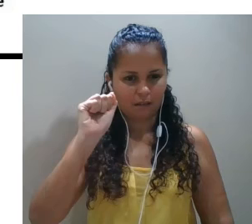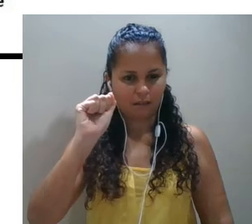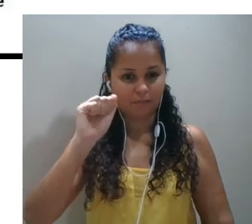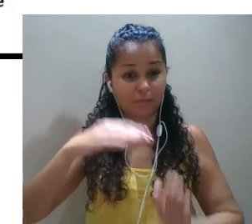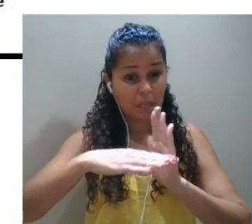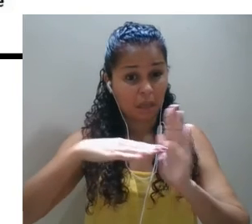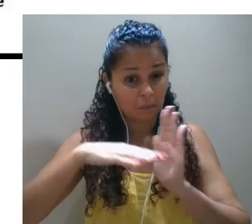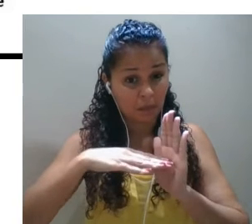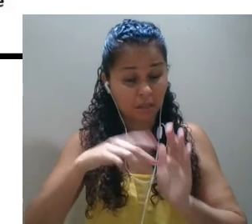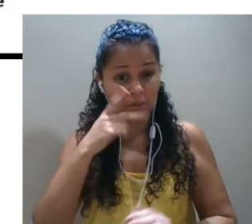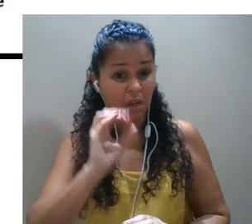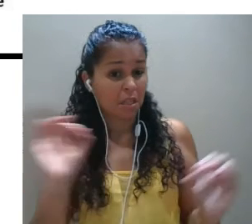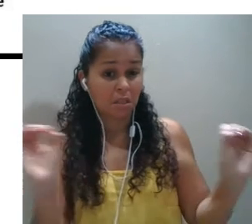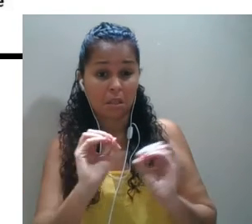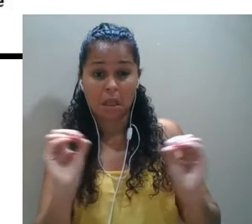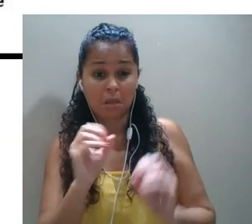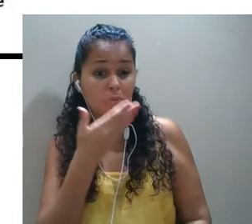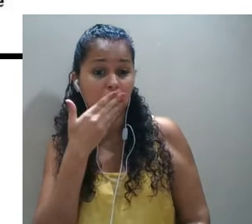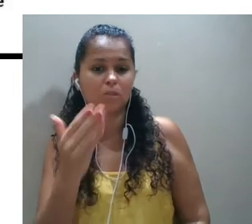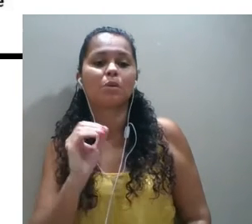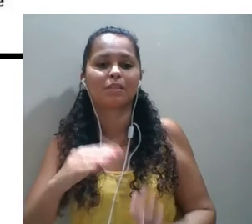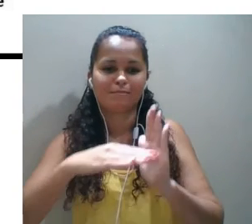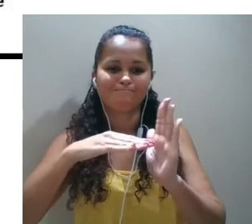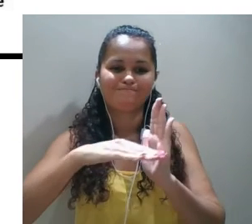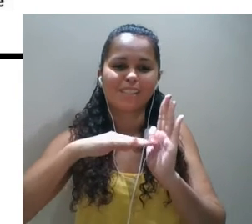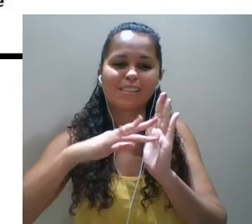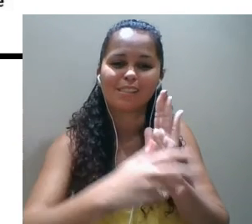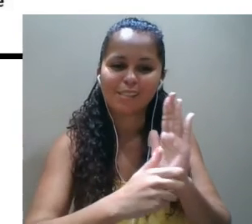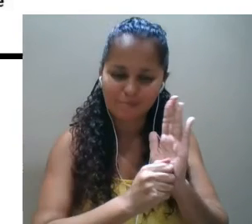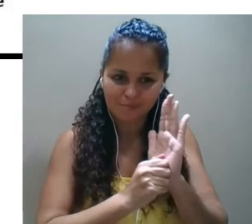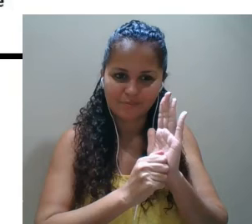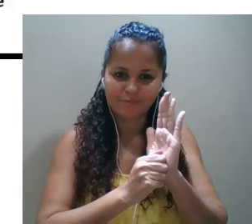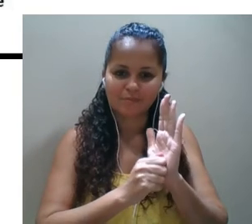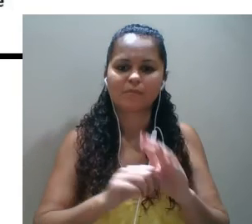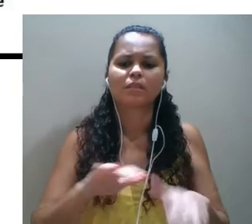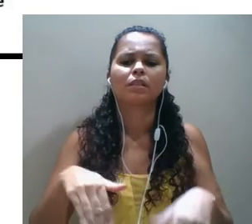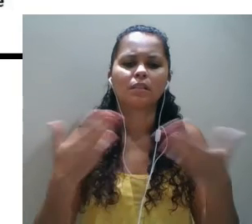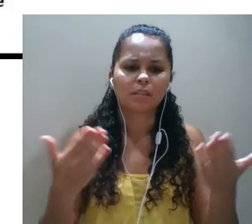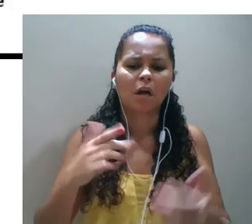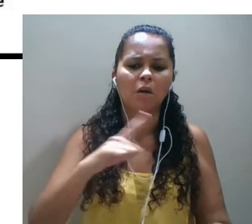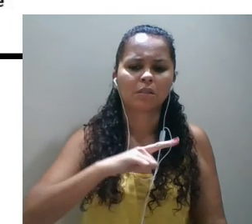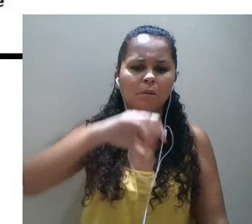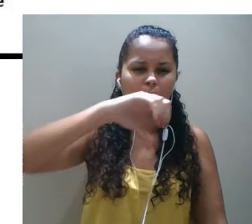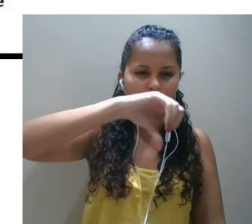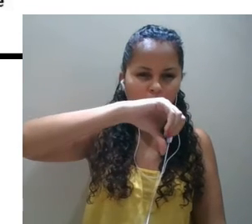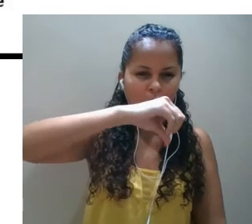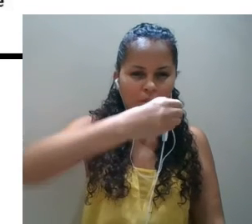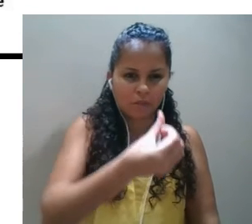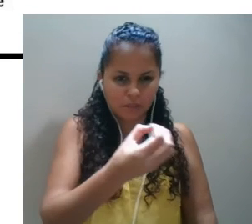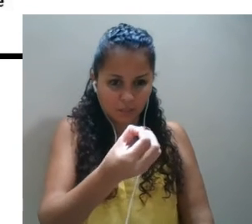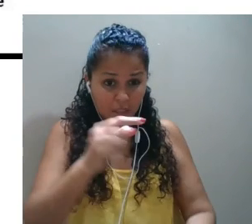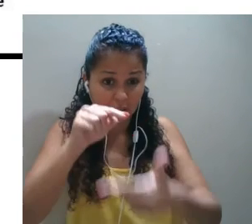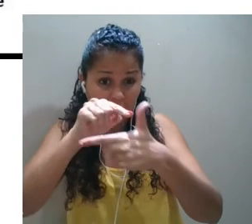não especifica qual média analisar, é a média aritmética. Então, a gente vai pegar, então, as 960 unidades